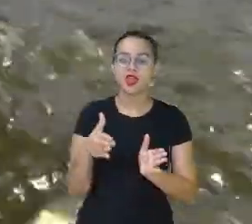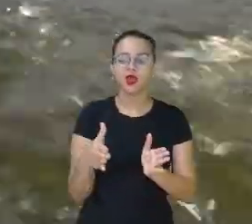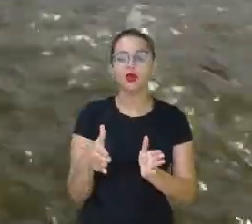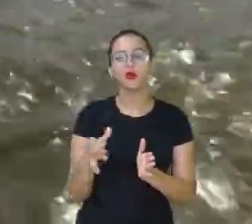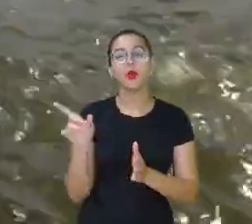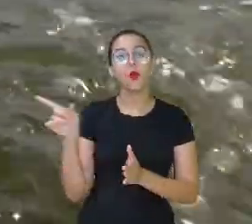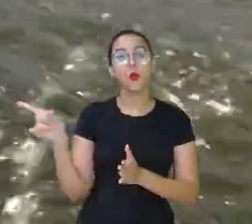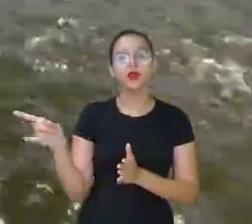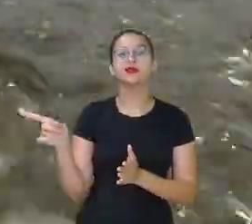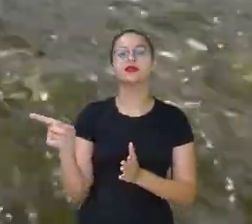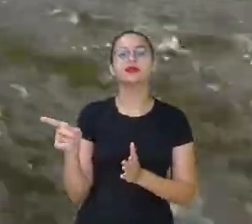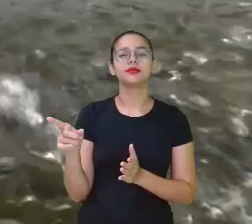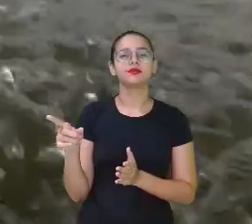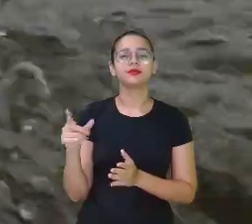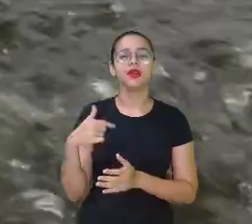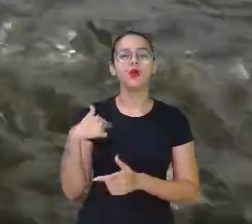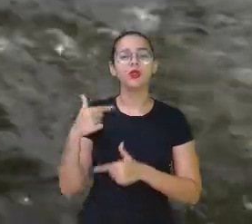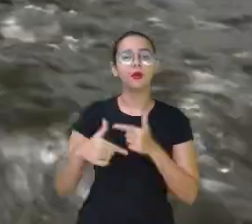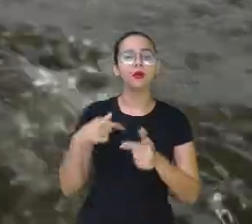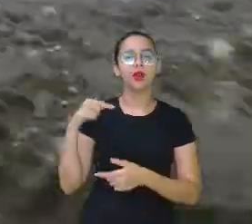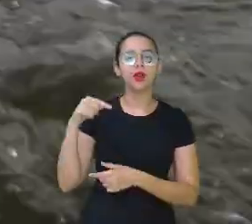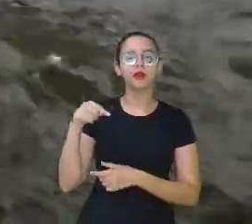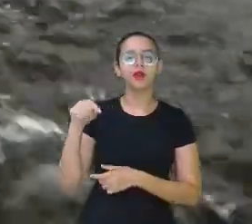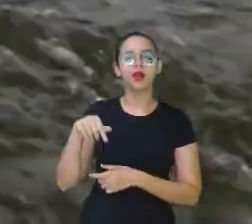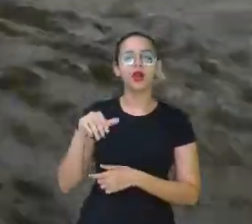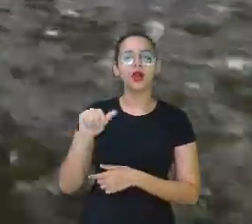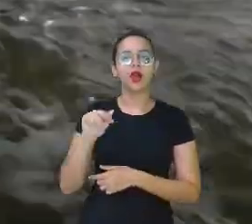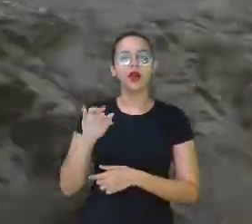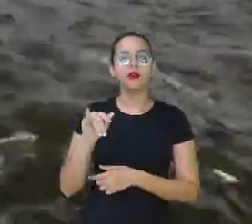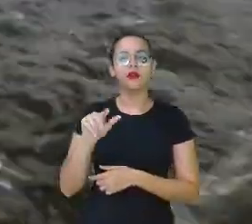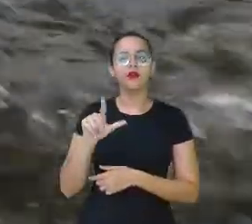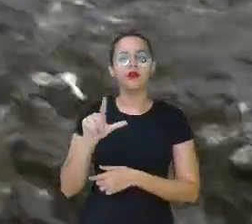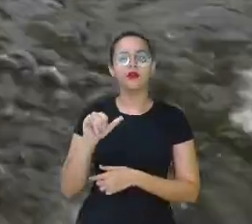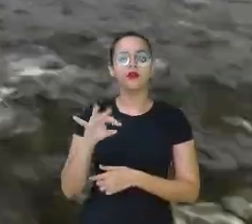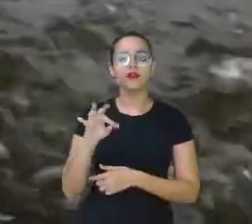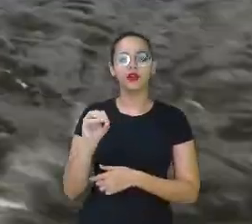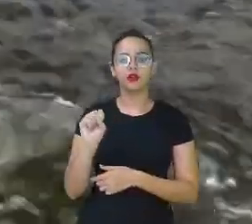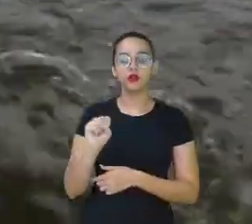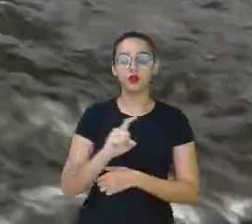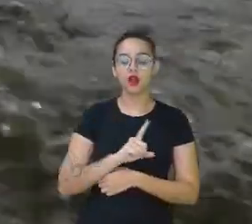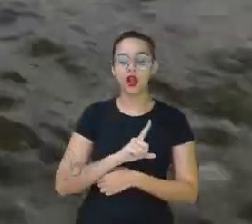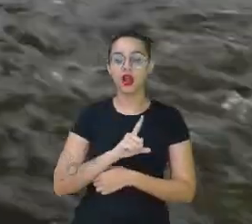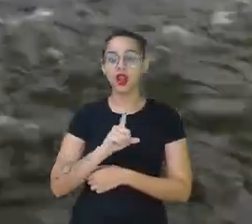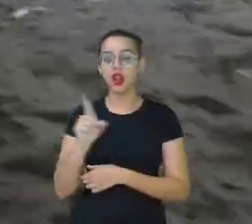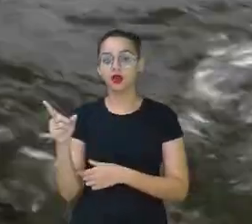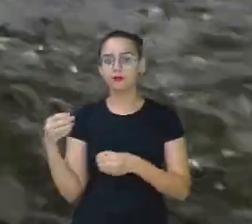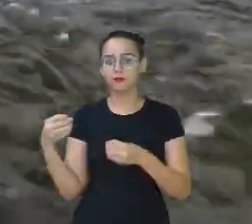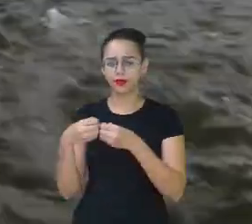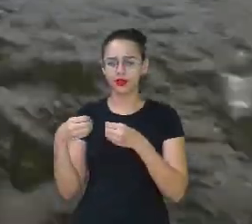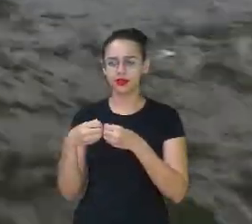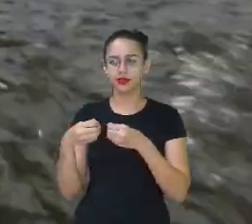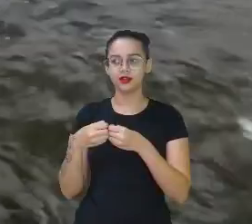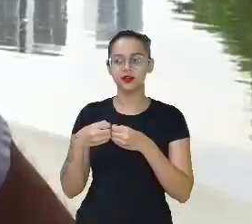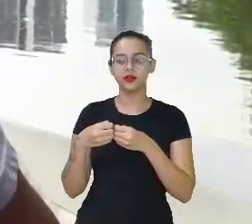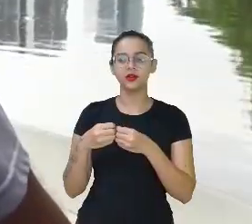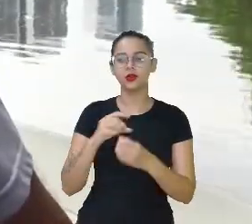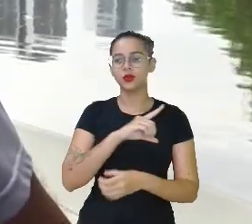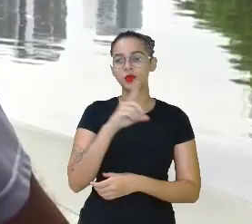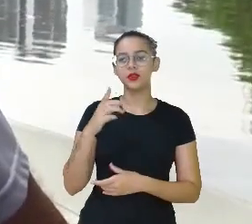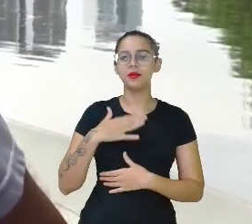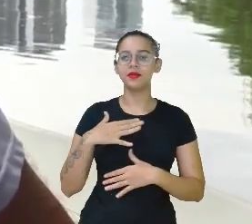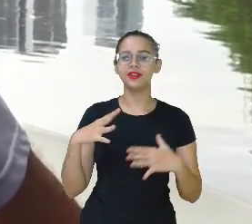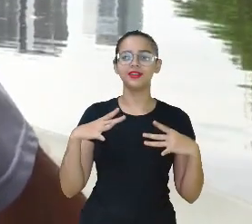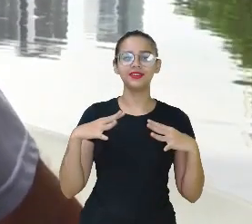rio, eu trabalhava aqui nos Aflitos. E lá, aqui bem pertinho, aí dia da minha